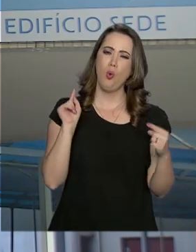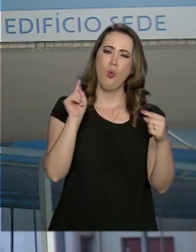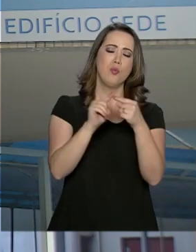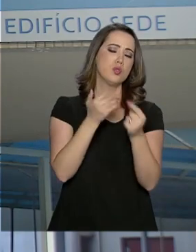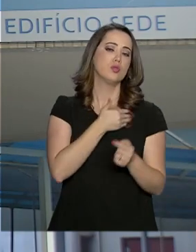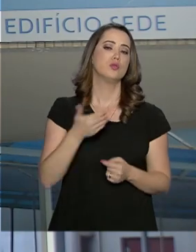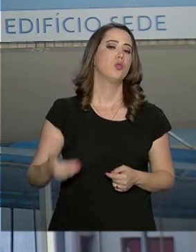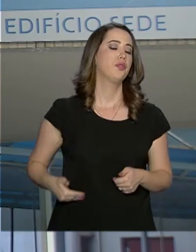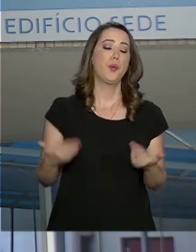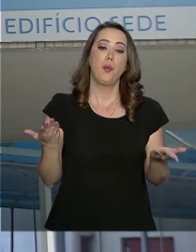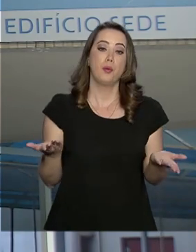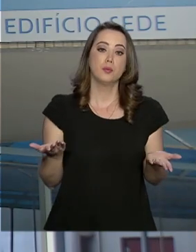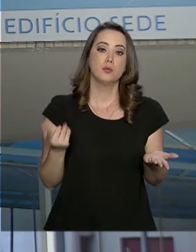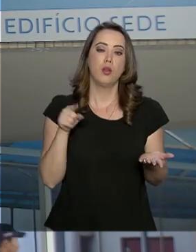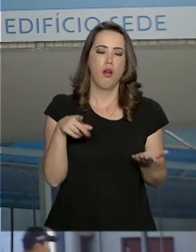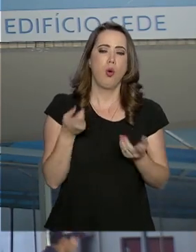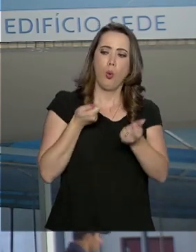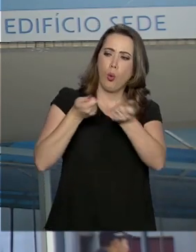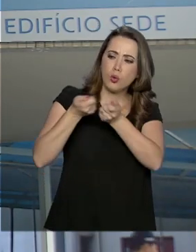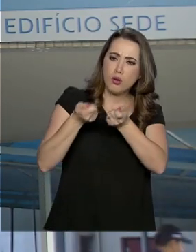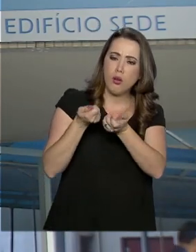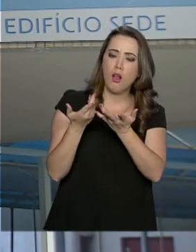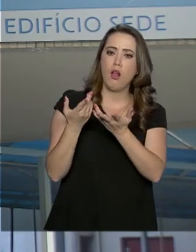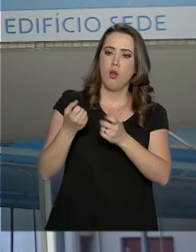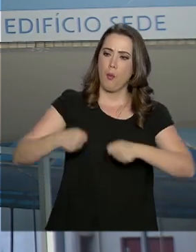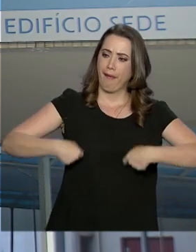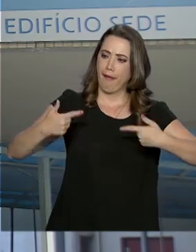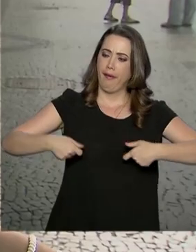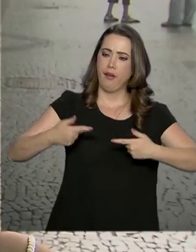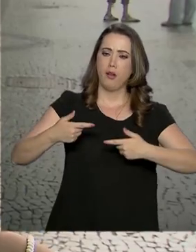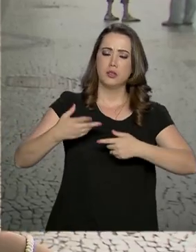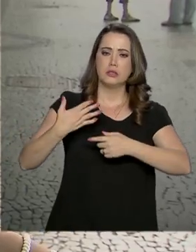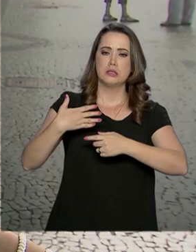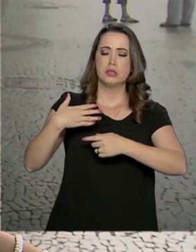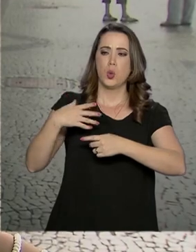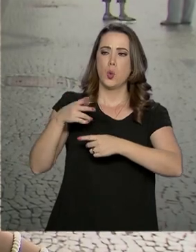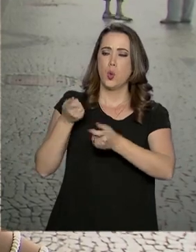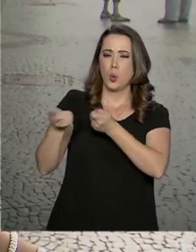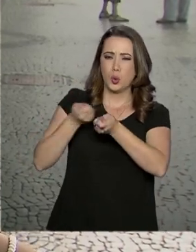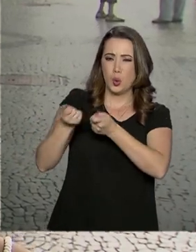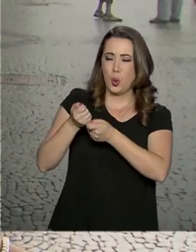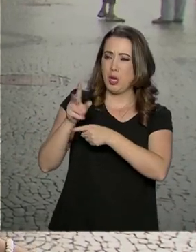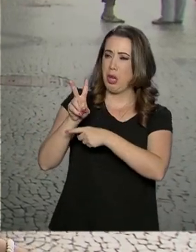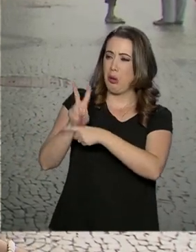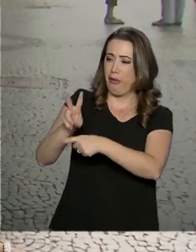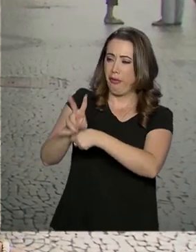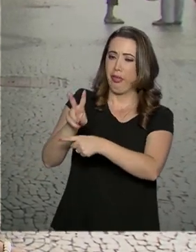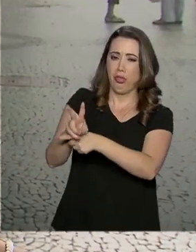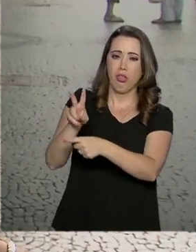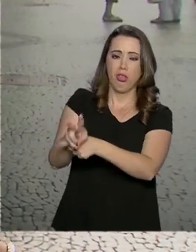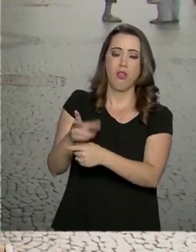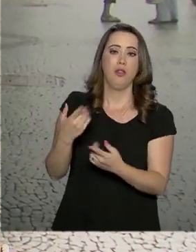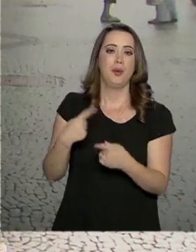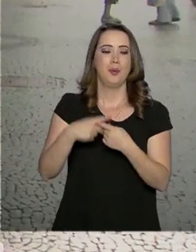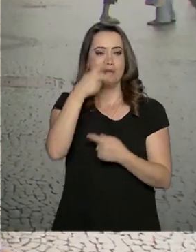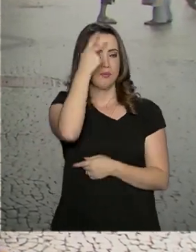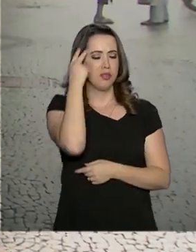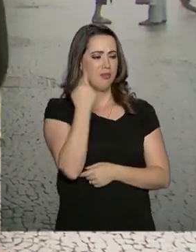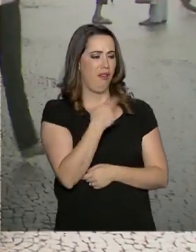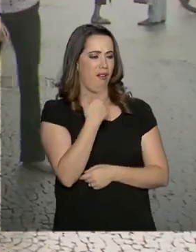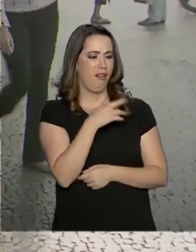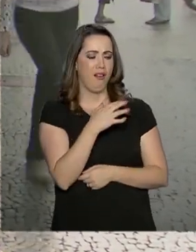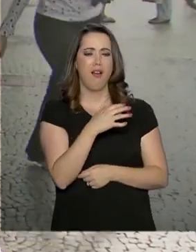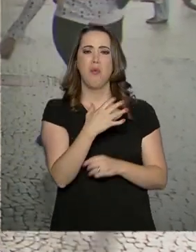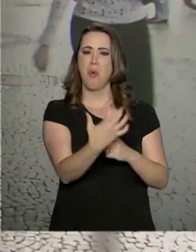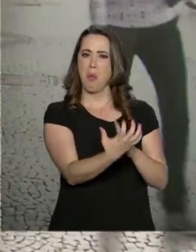do governo é tornar o controle dos consignados mais rígido, já que vários aposentados reclamam do assédio das